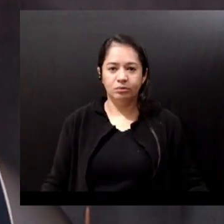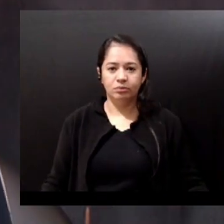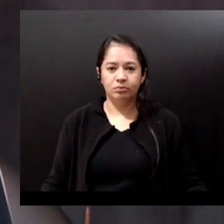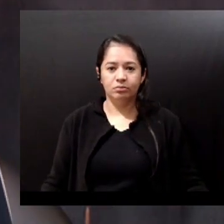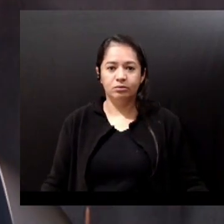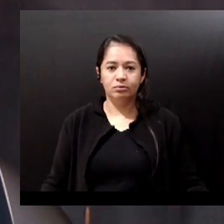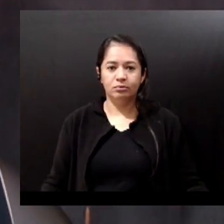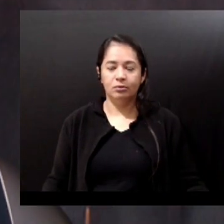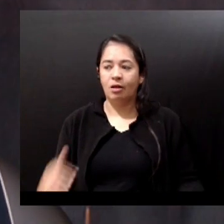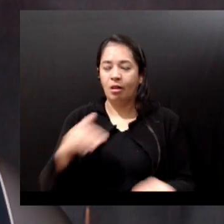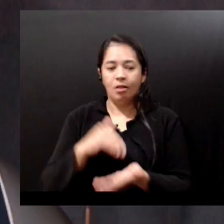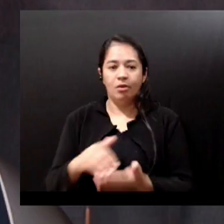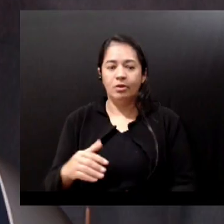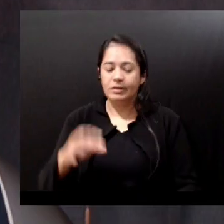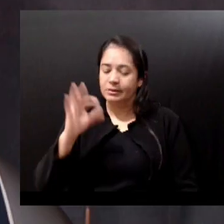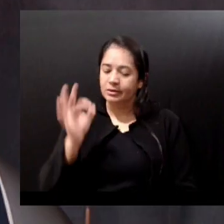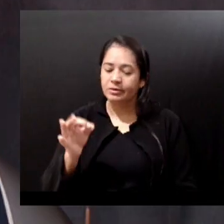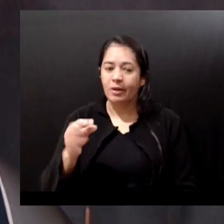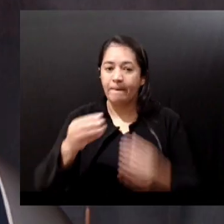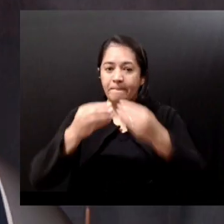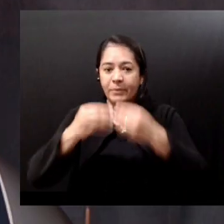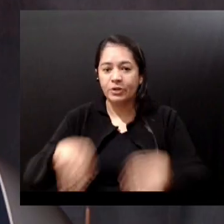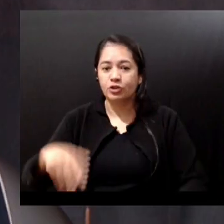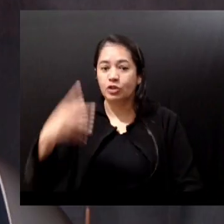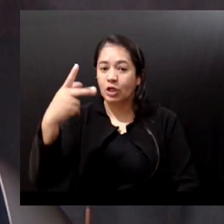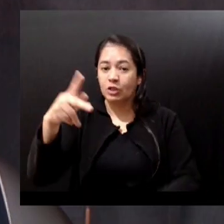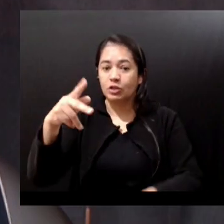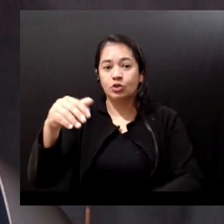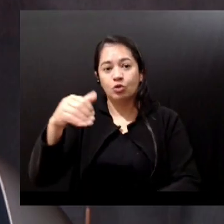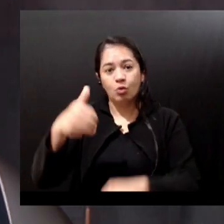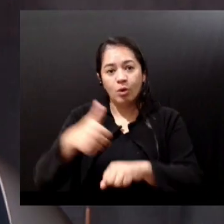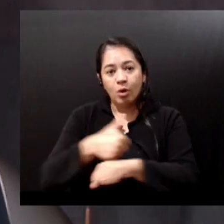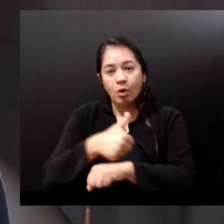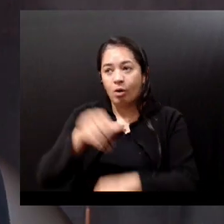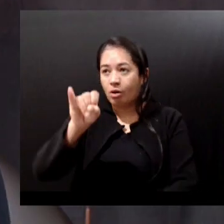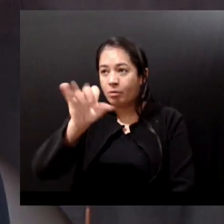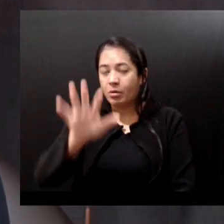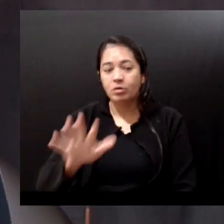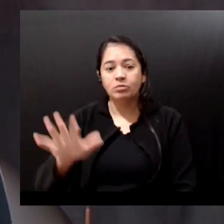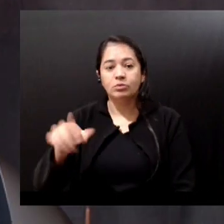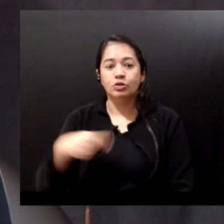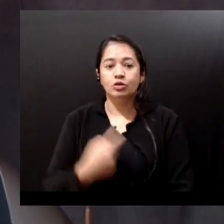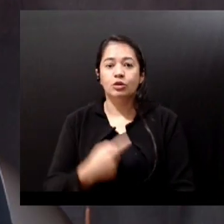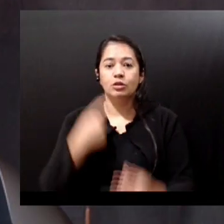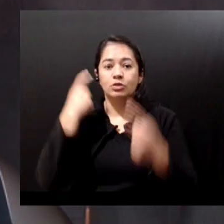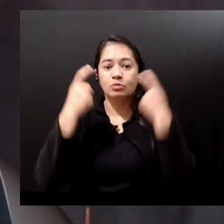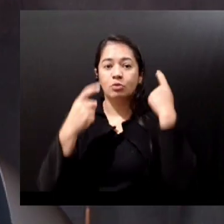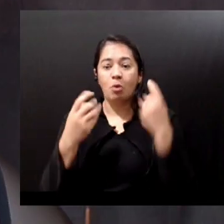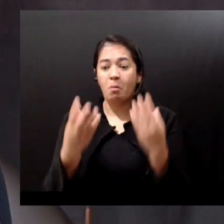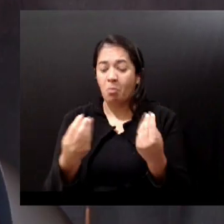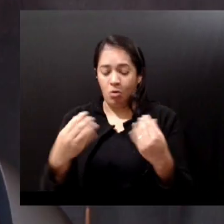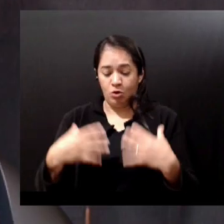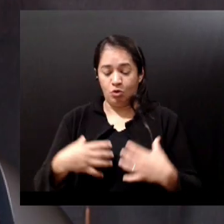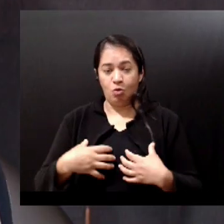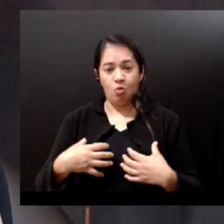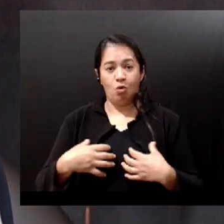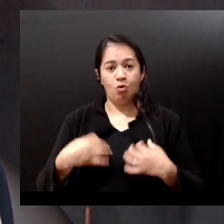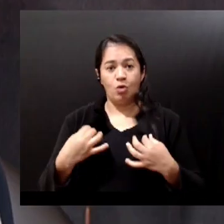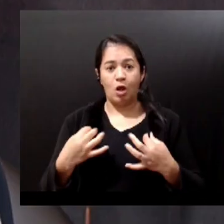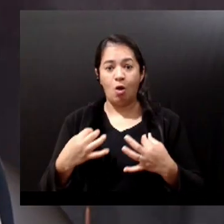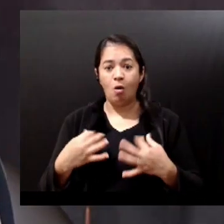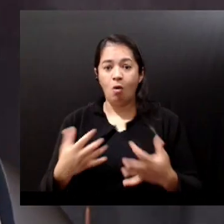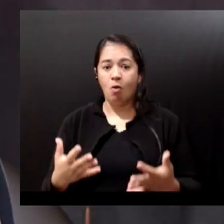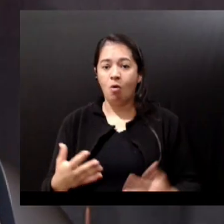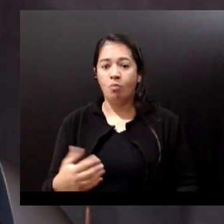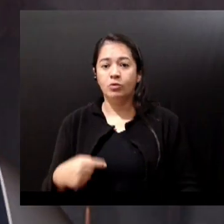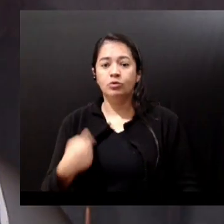isso pode afetar a sua imagem profissional. A gente se preocupa muito com o que a gente veste, com a forma como a gente fala, mas